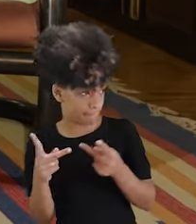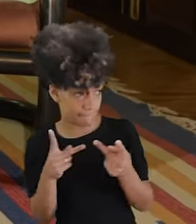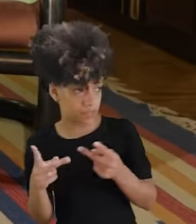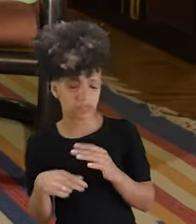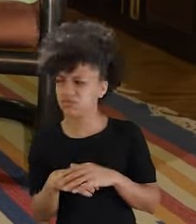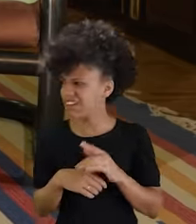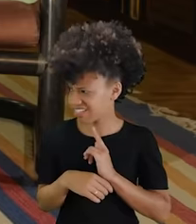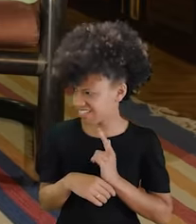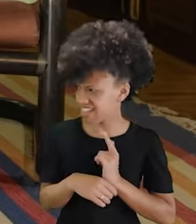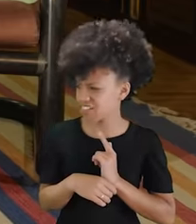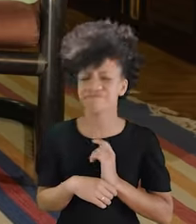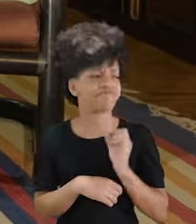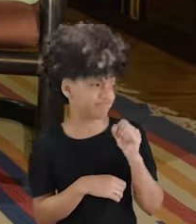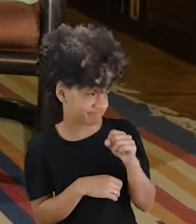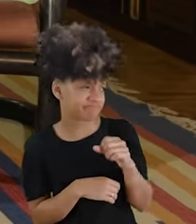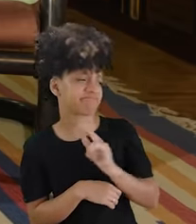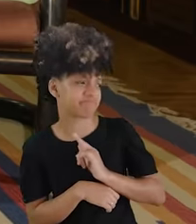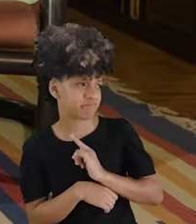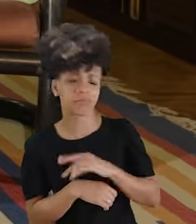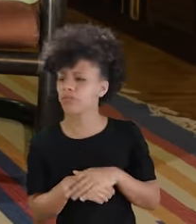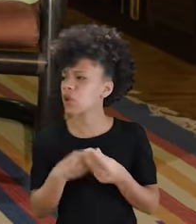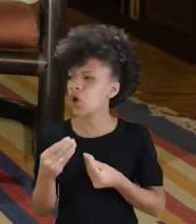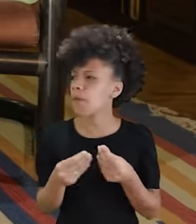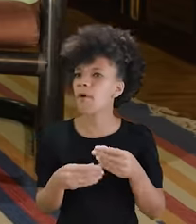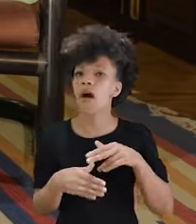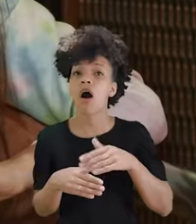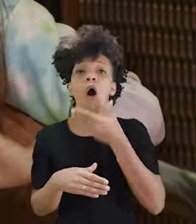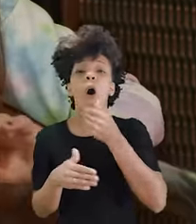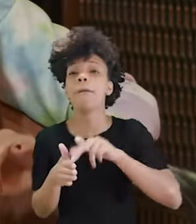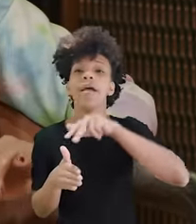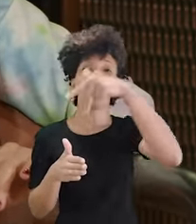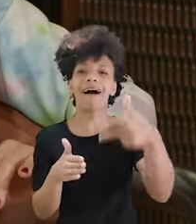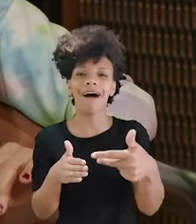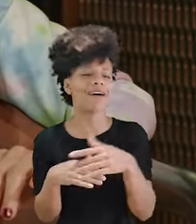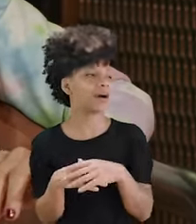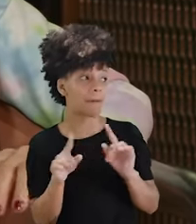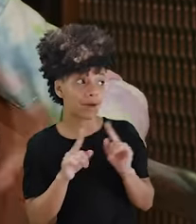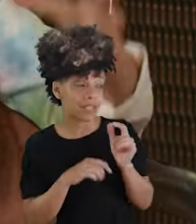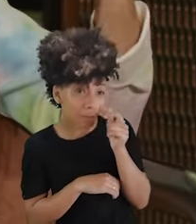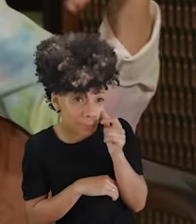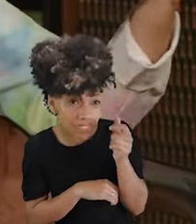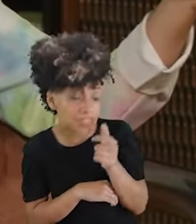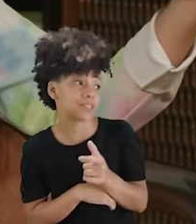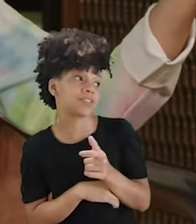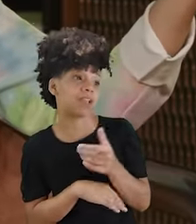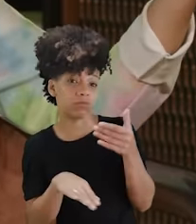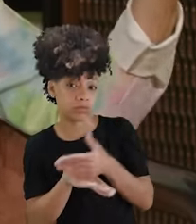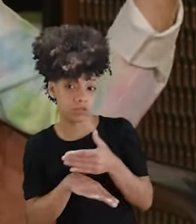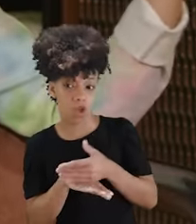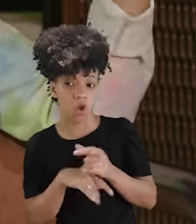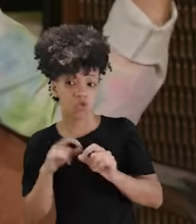passageiro eh tem muito isso em sei agora eu presenciei um